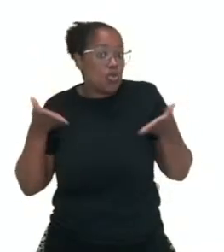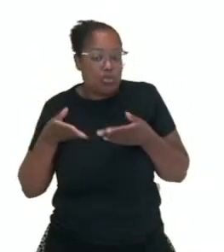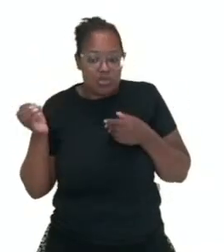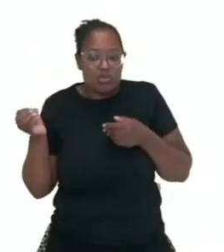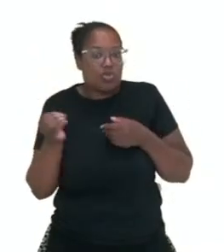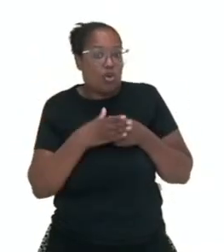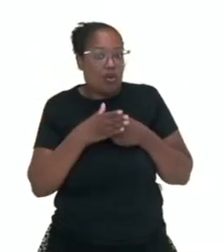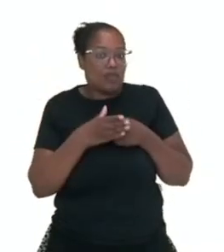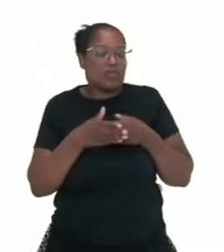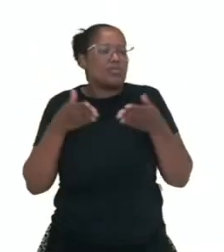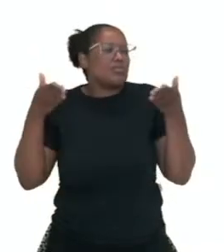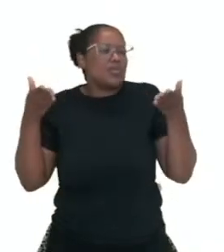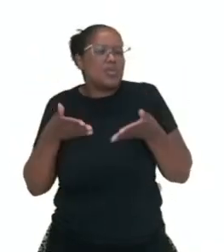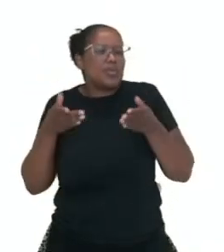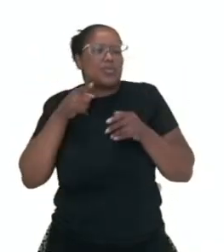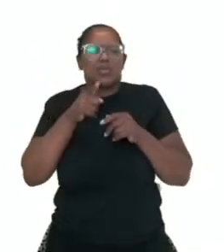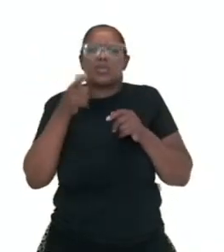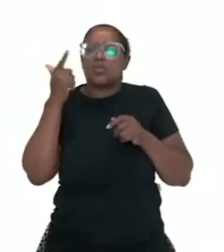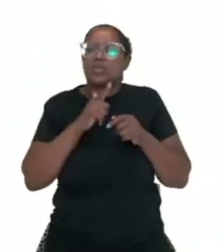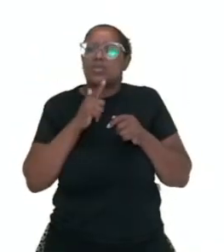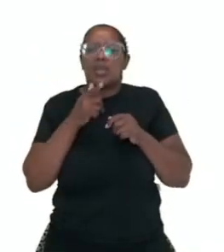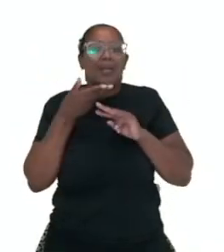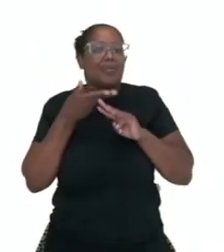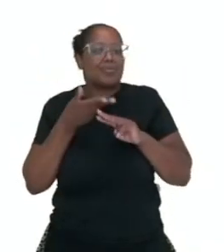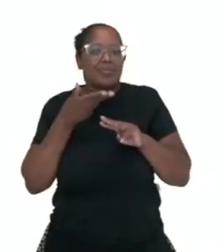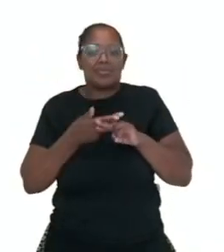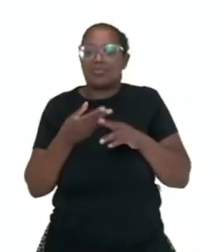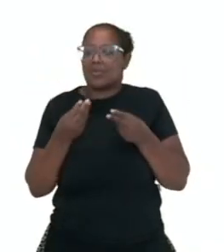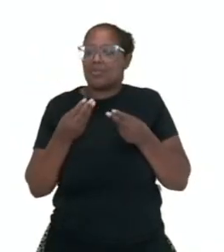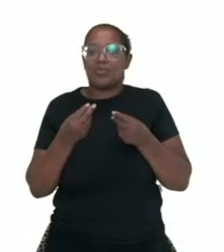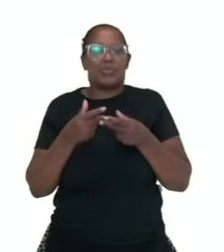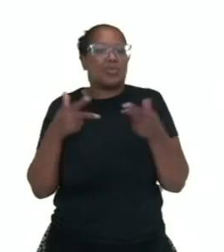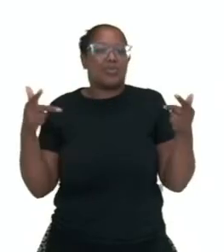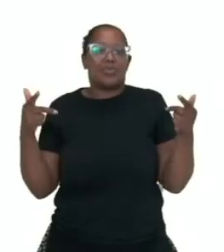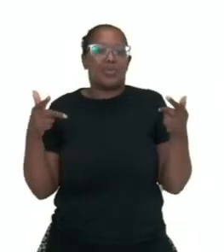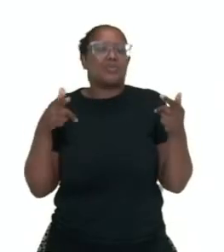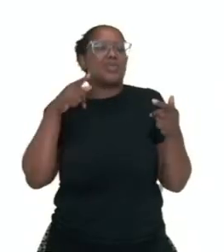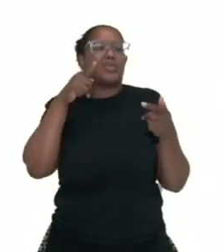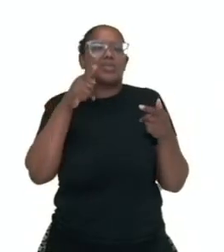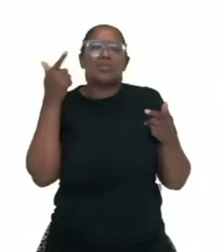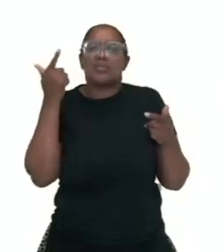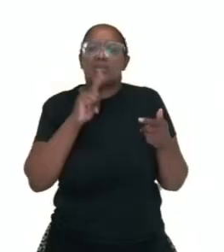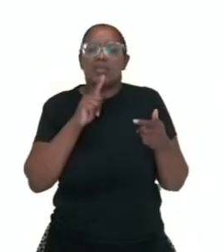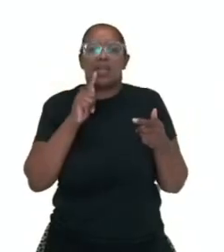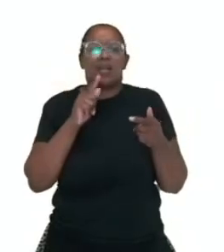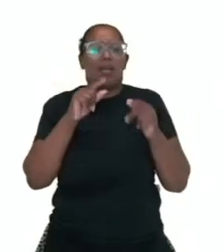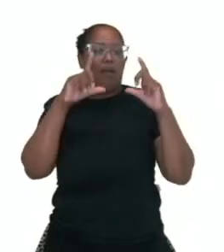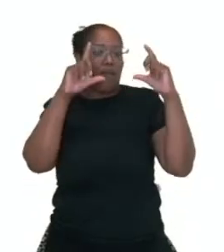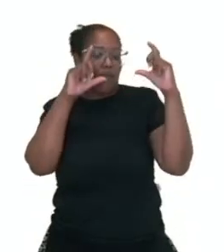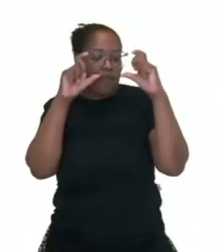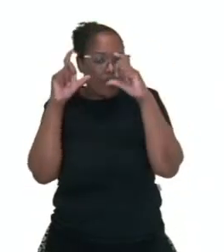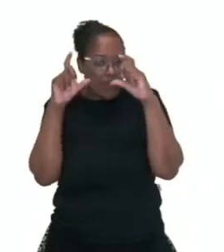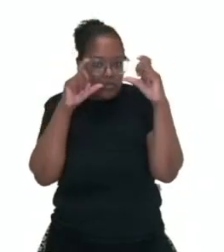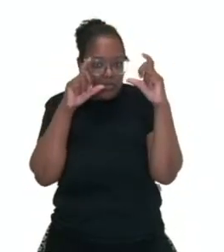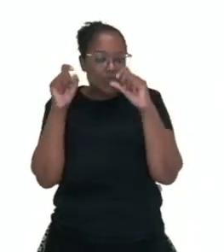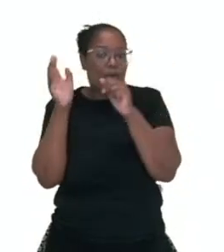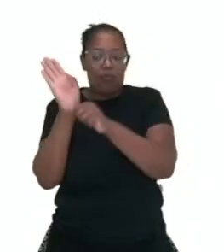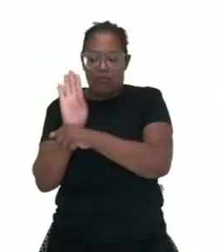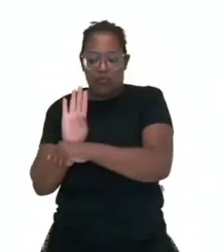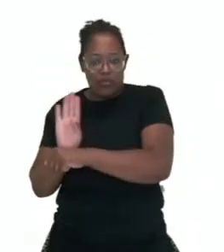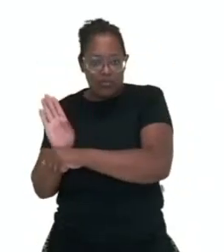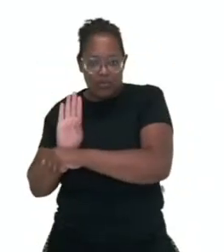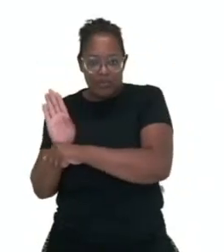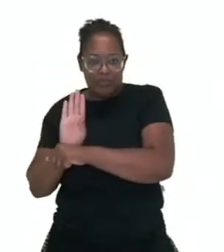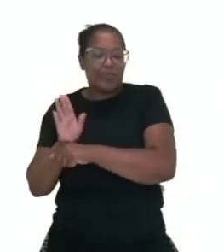um aparelho de multimídia. Através deles, é possível tirar fotos,